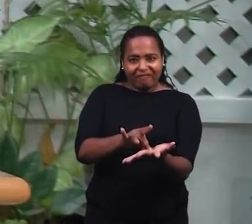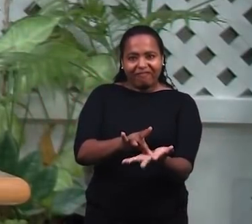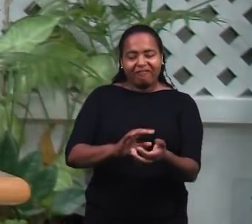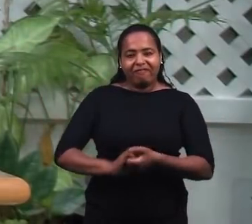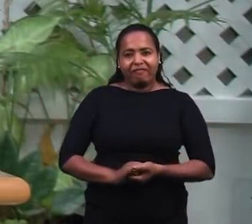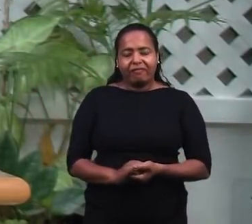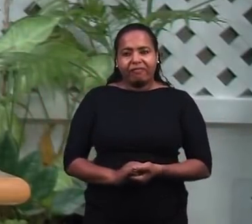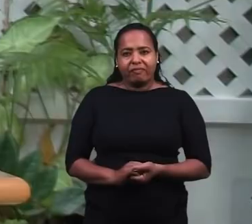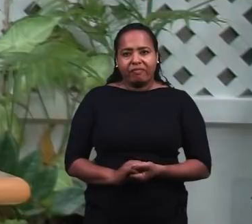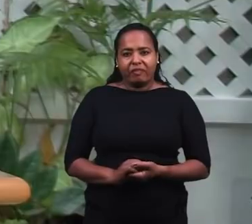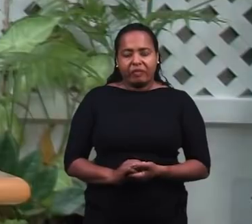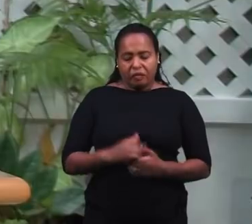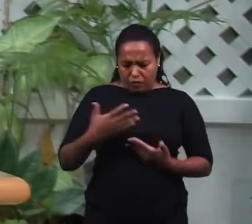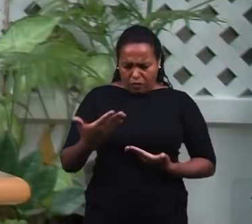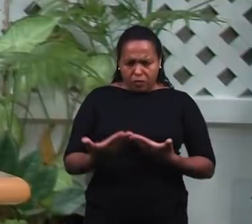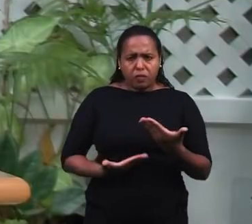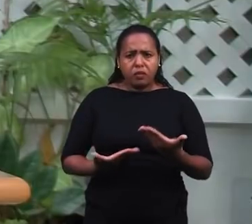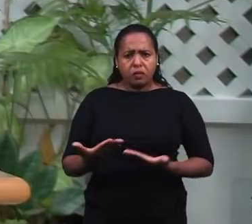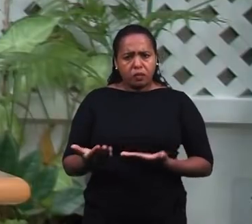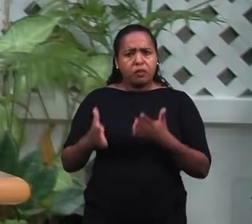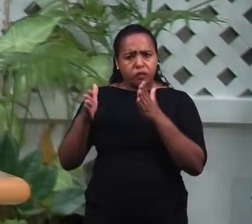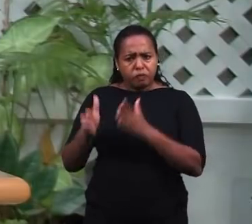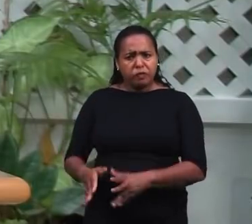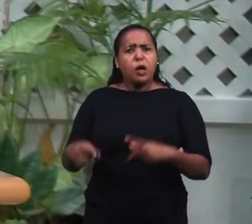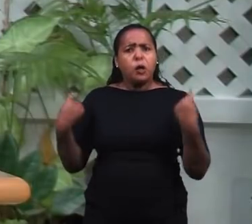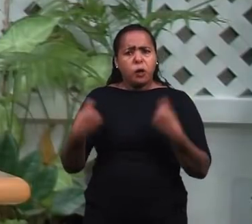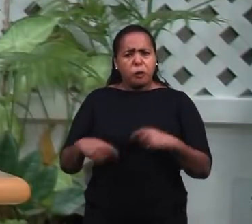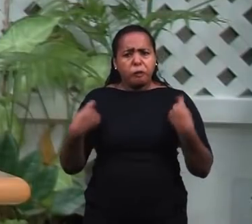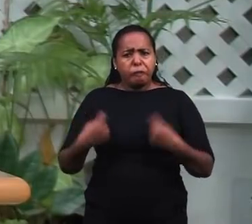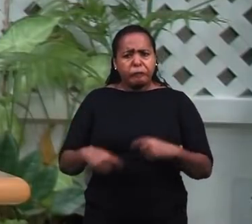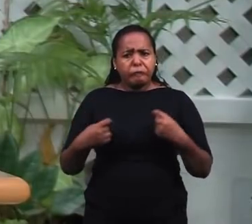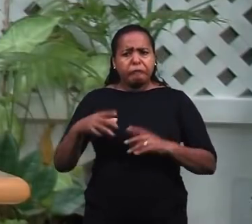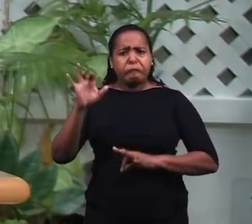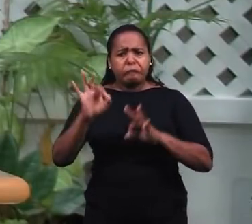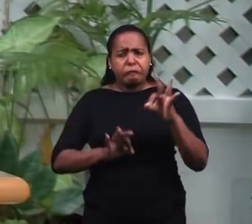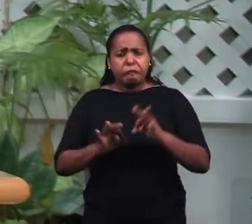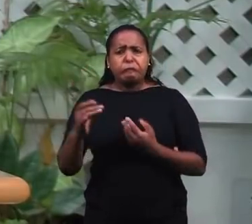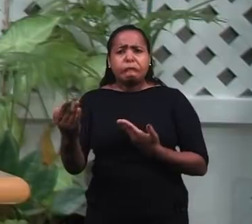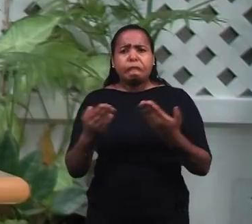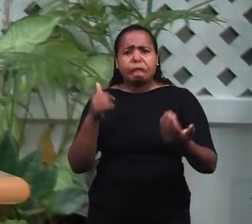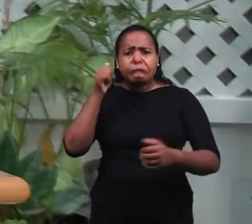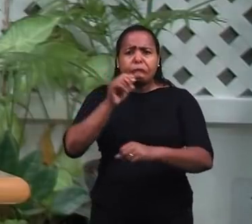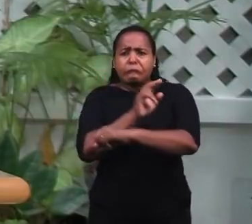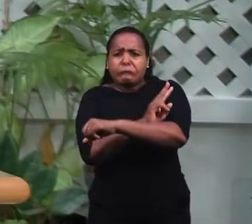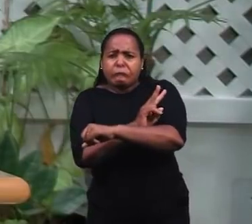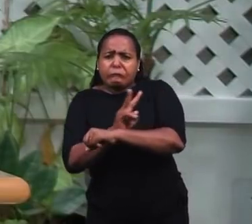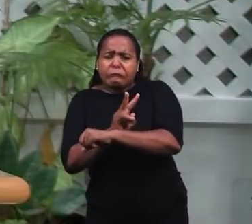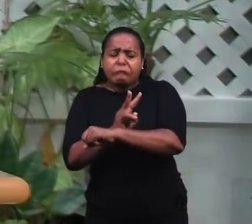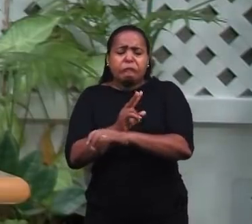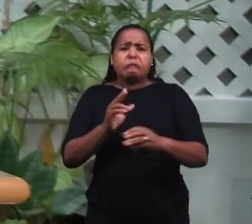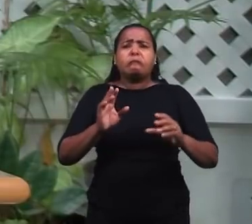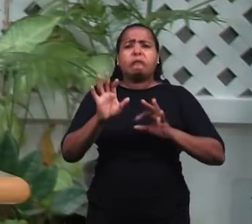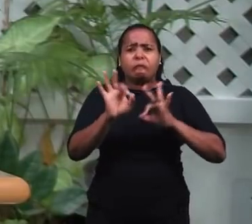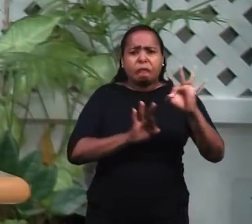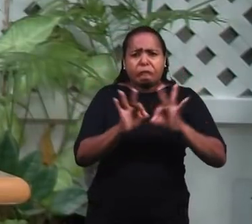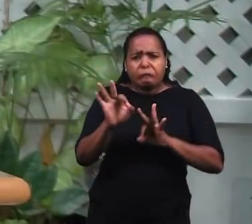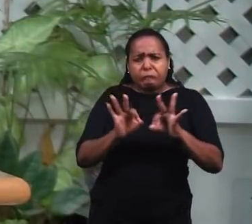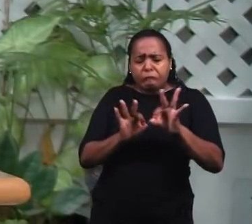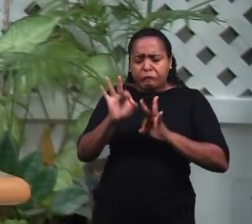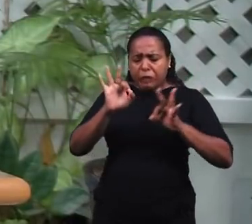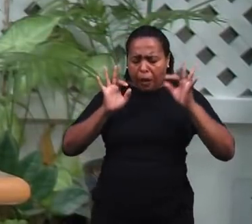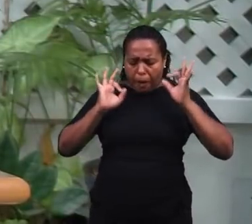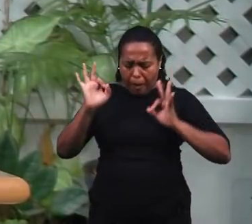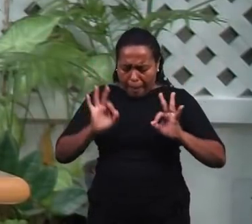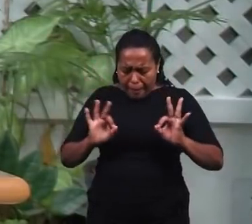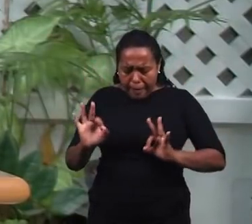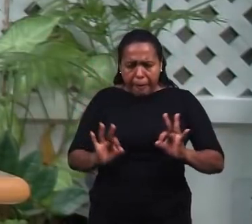A igreja tem que estar preparada como uma virgem pura, aquela que se prepara para o seu